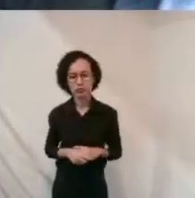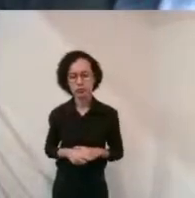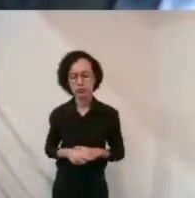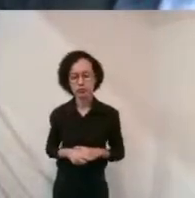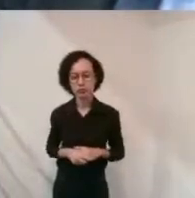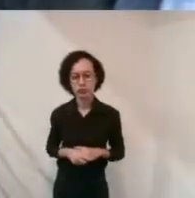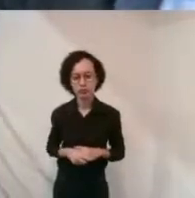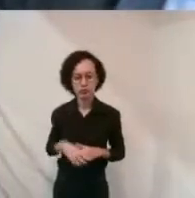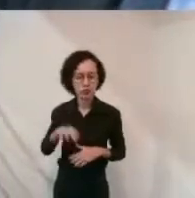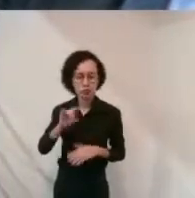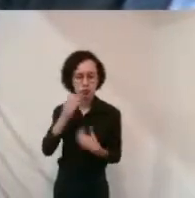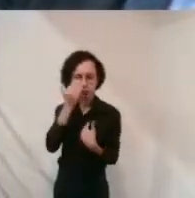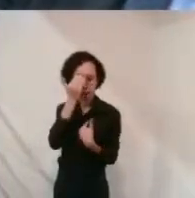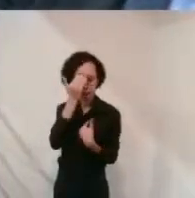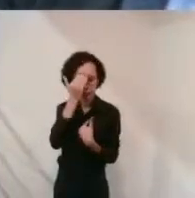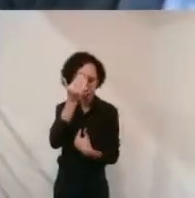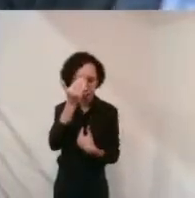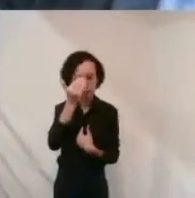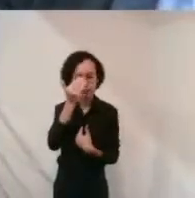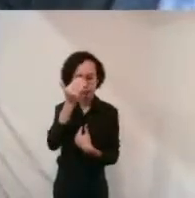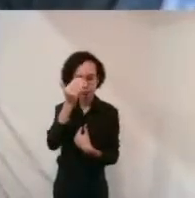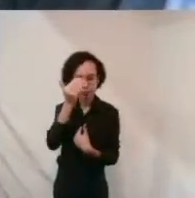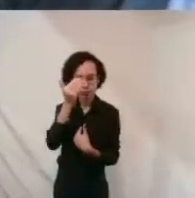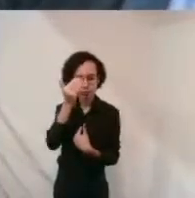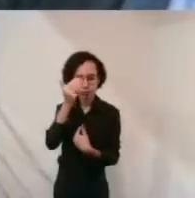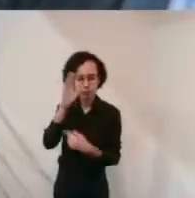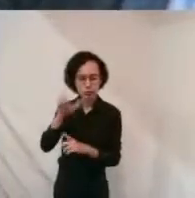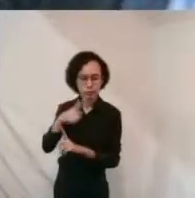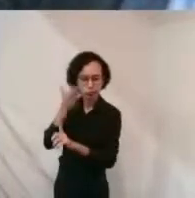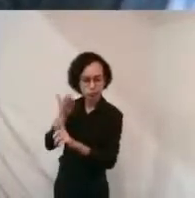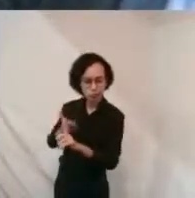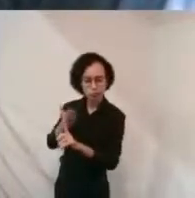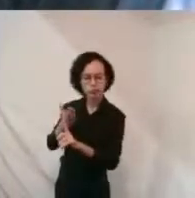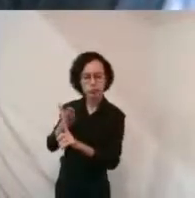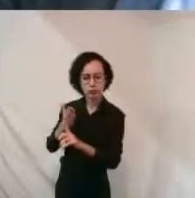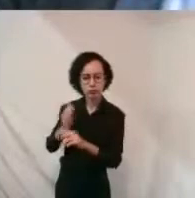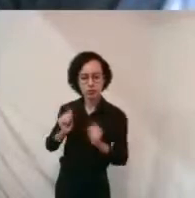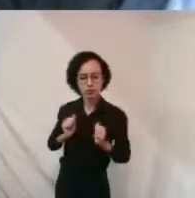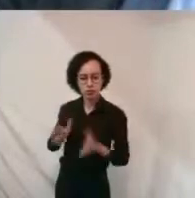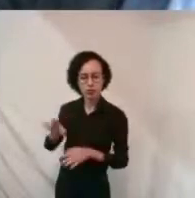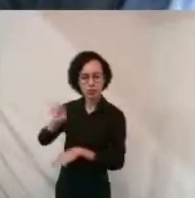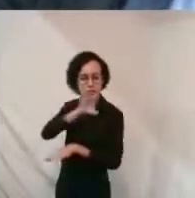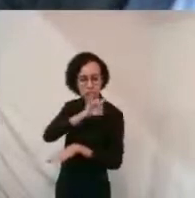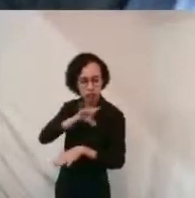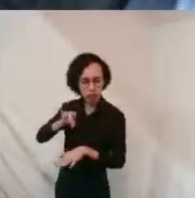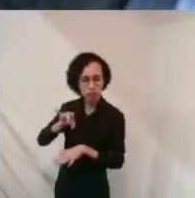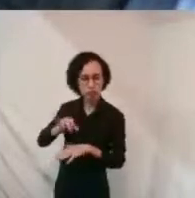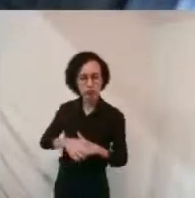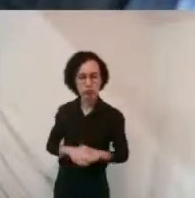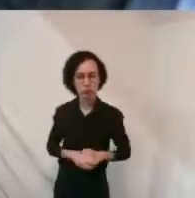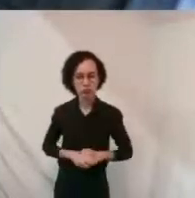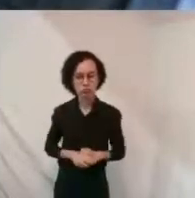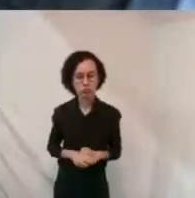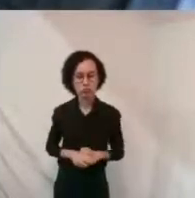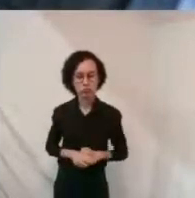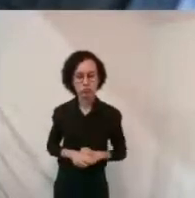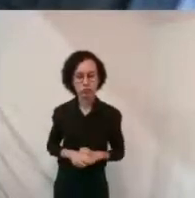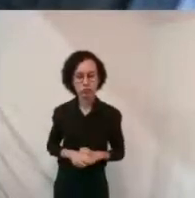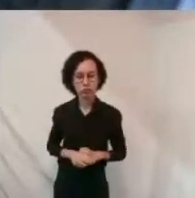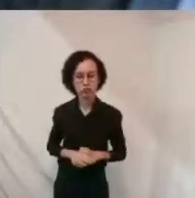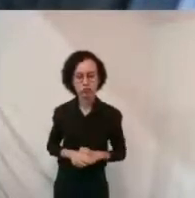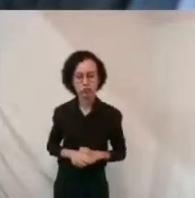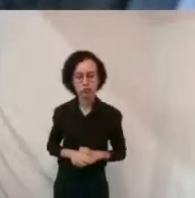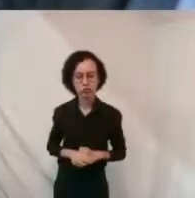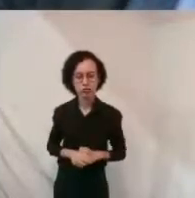são de agradecimento e de elogio à iniciativa. Sei que o tempo urge e, desde já,